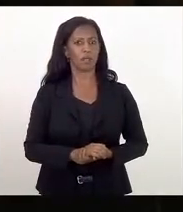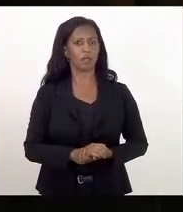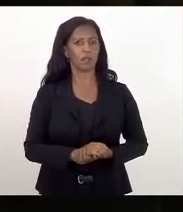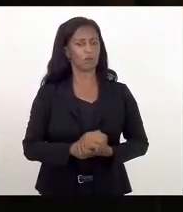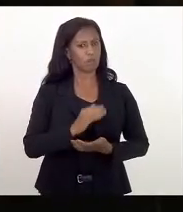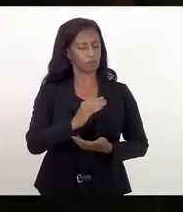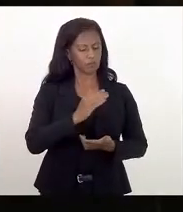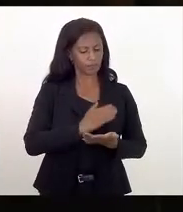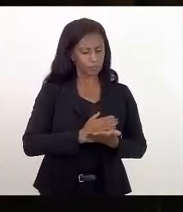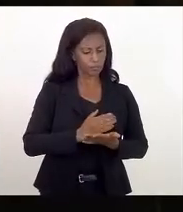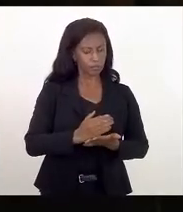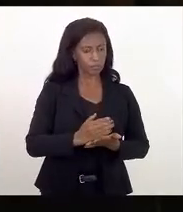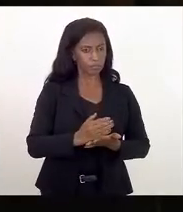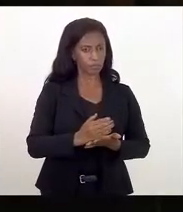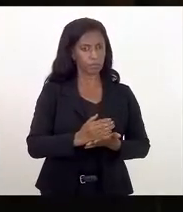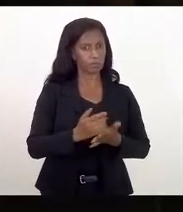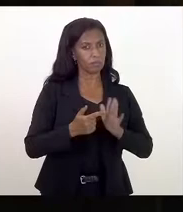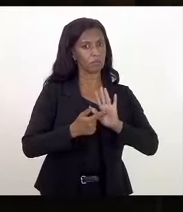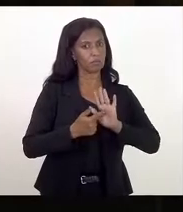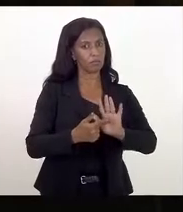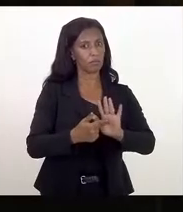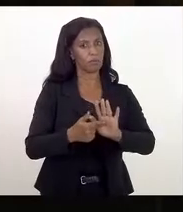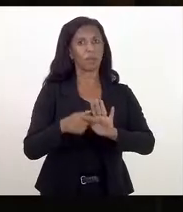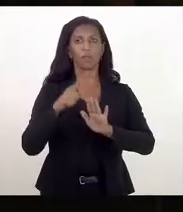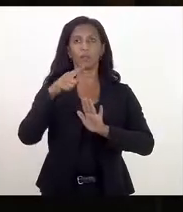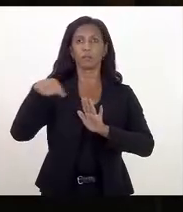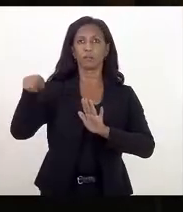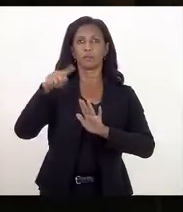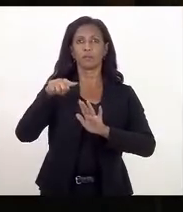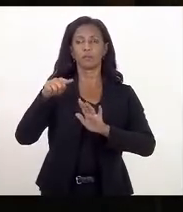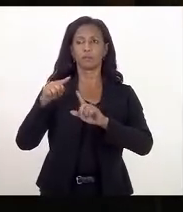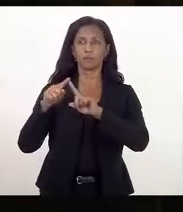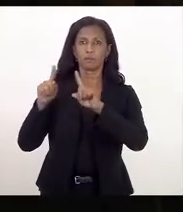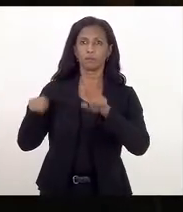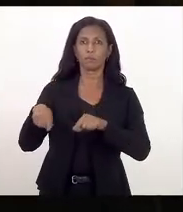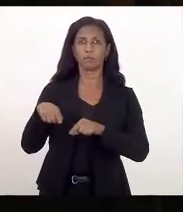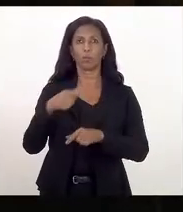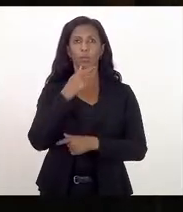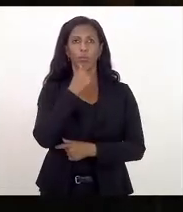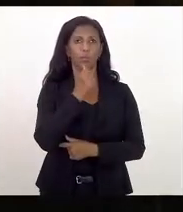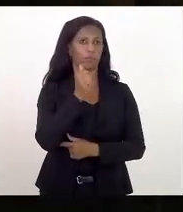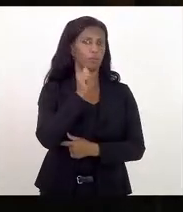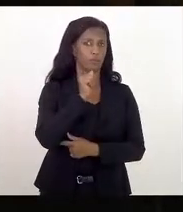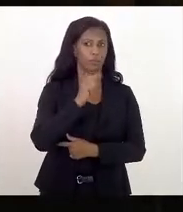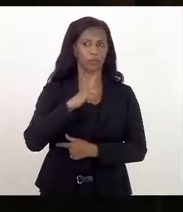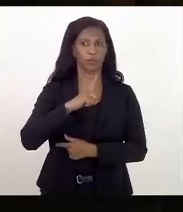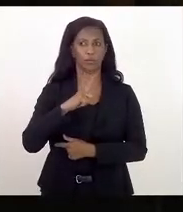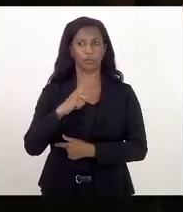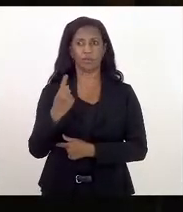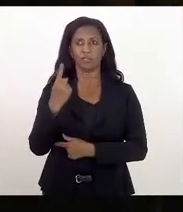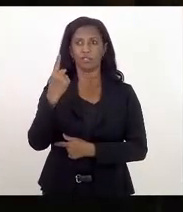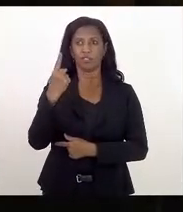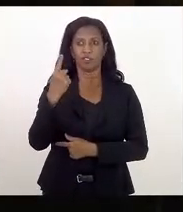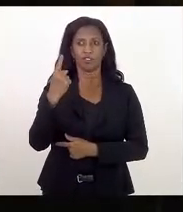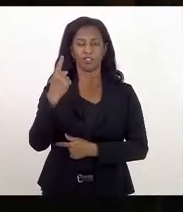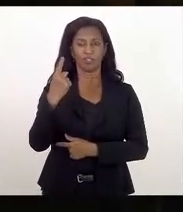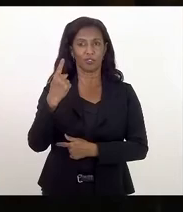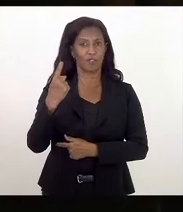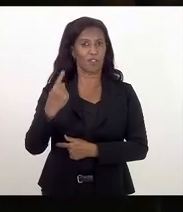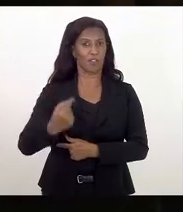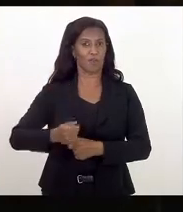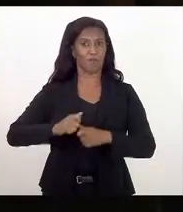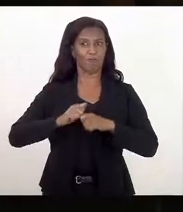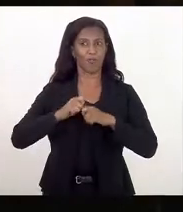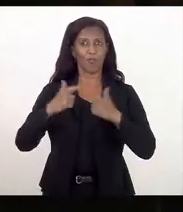gostaria apenas de ressaltar aos servidores, senhores e senhoras tiveram um grande defensor,